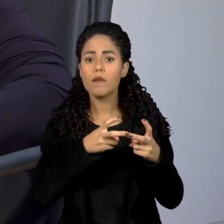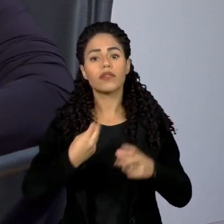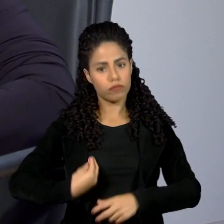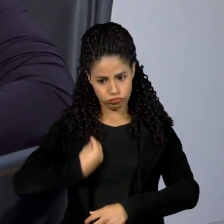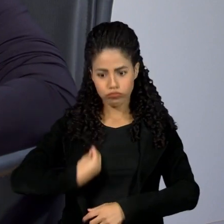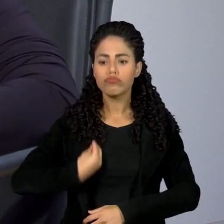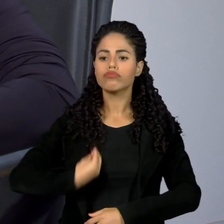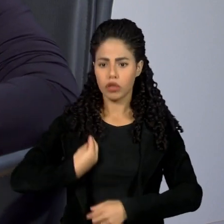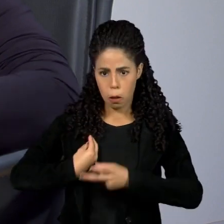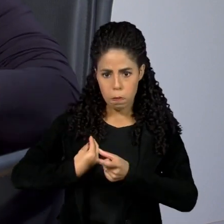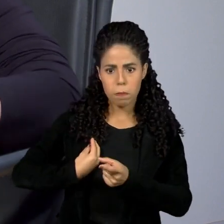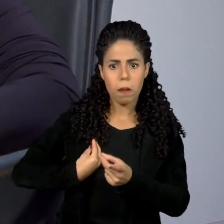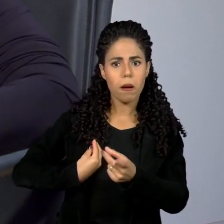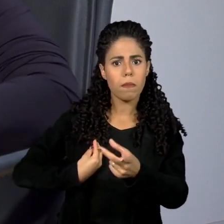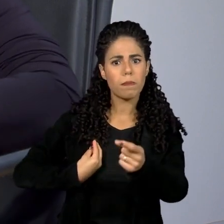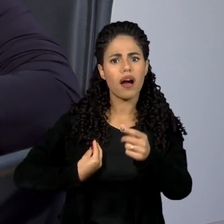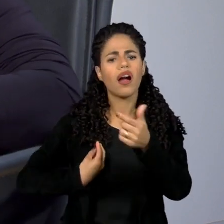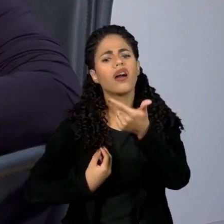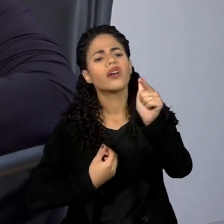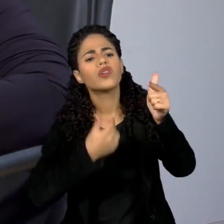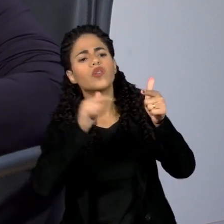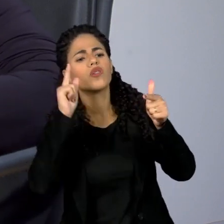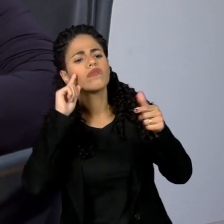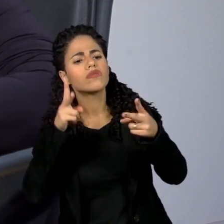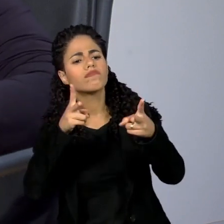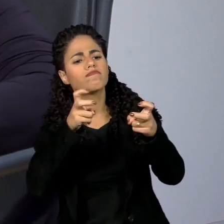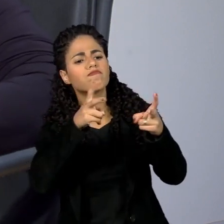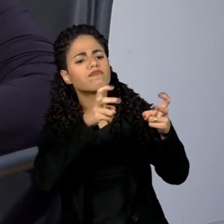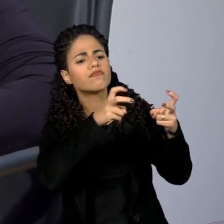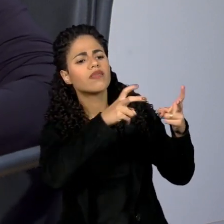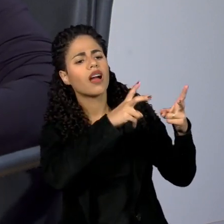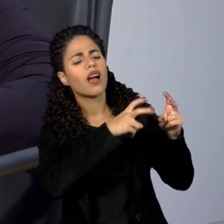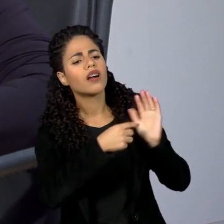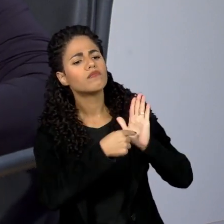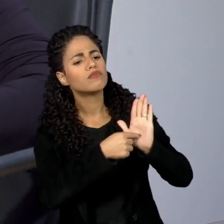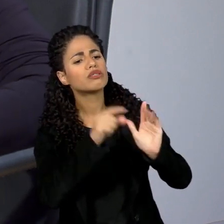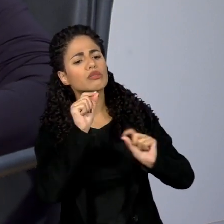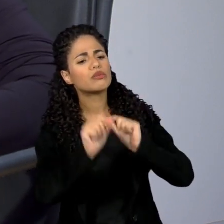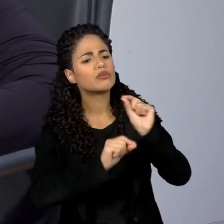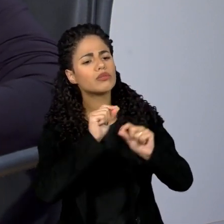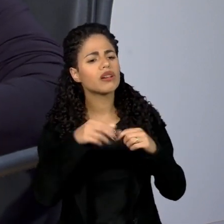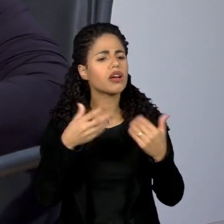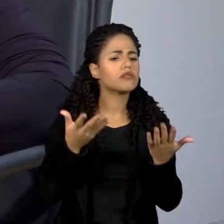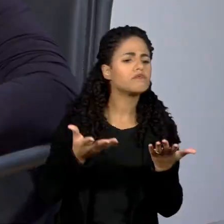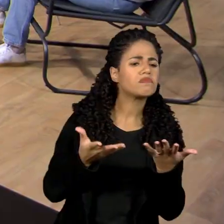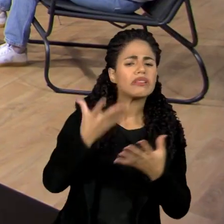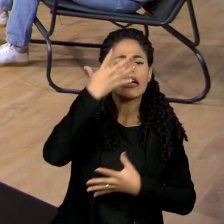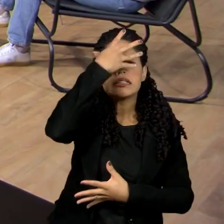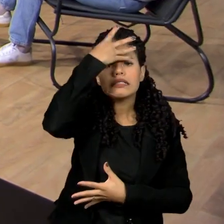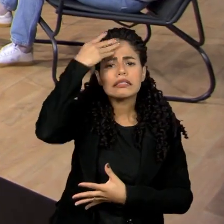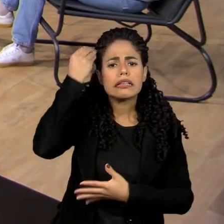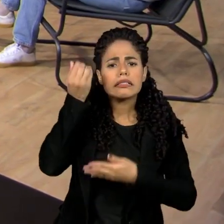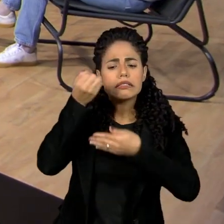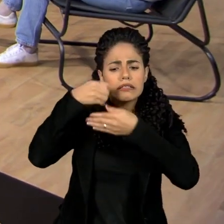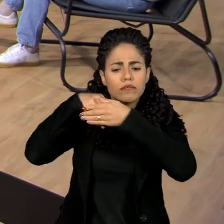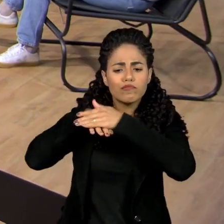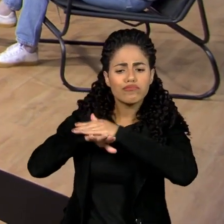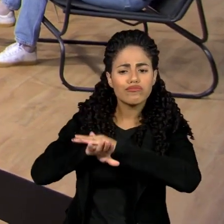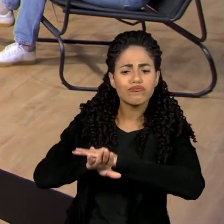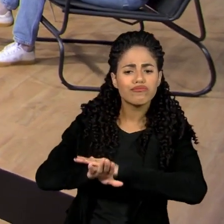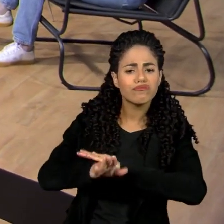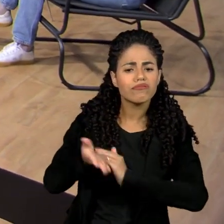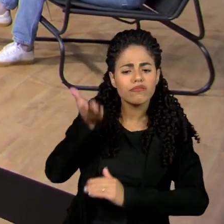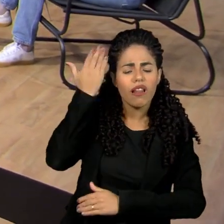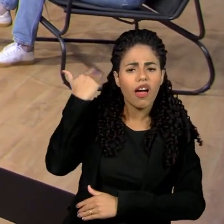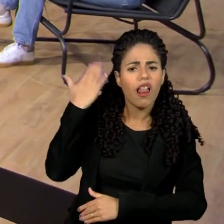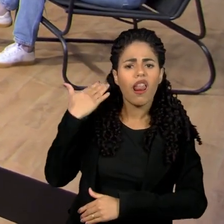na vida delas, e outras revelam, assim, alguma coisa que está esquecida, que está no passado,